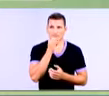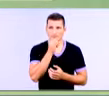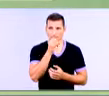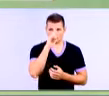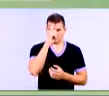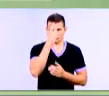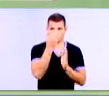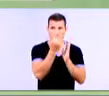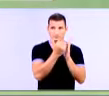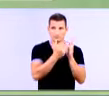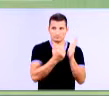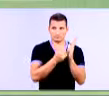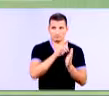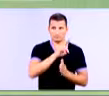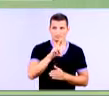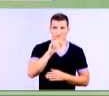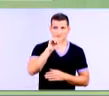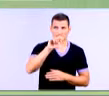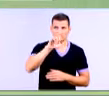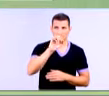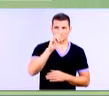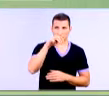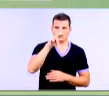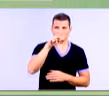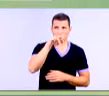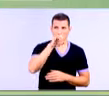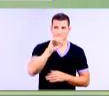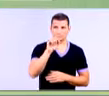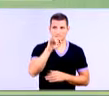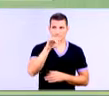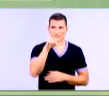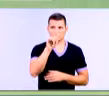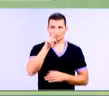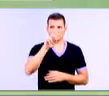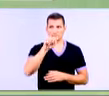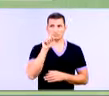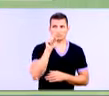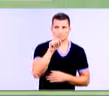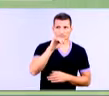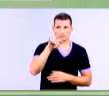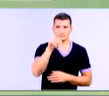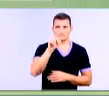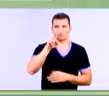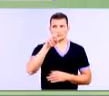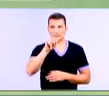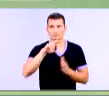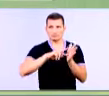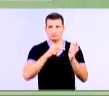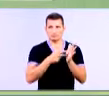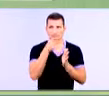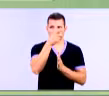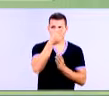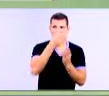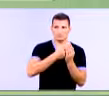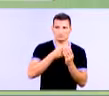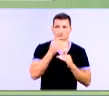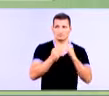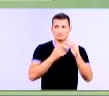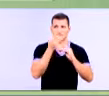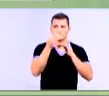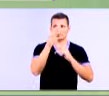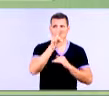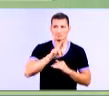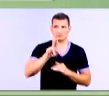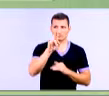programa chamado alômundo.java, o .java significa que esse arquivo foi desenvolvido usando